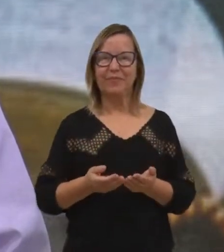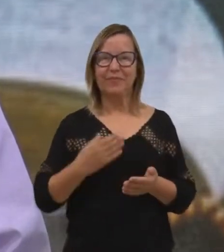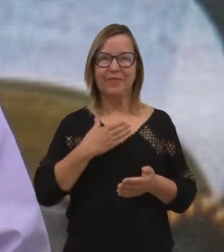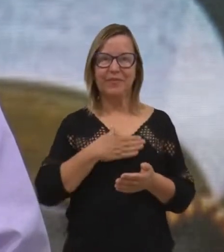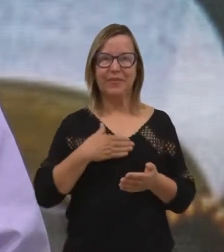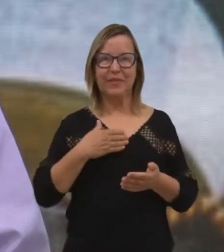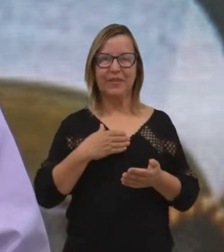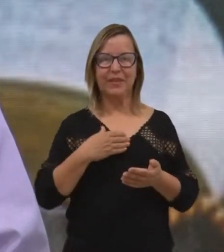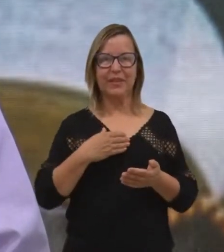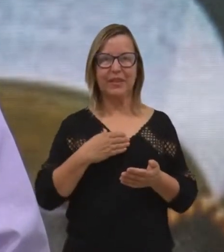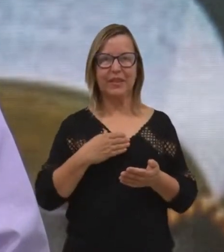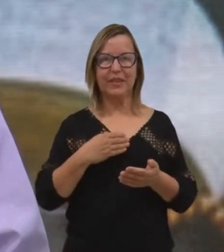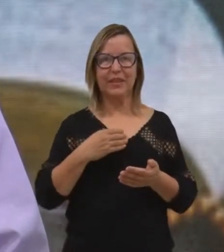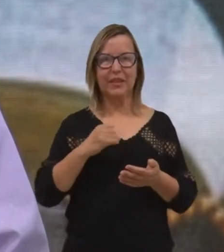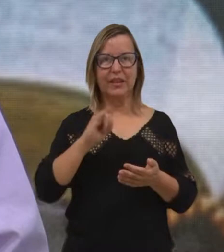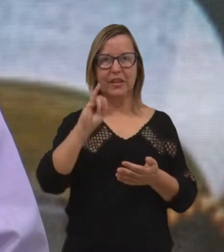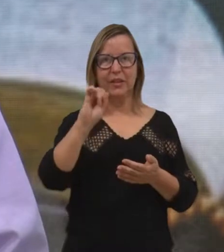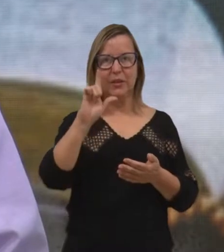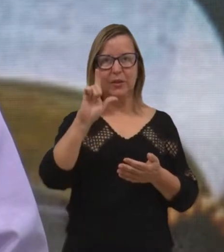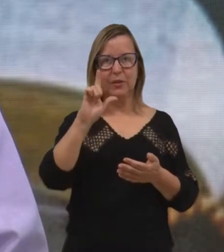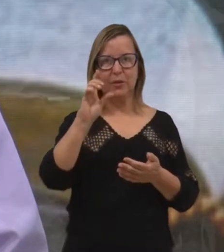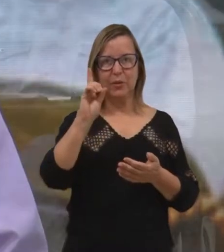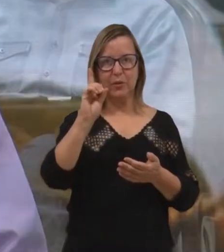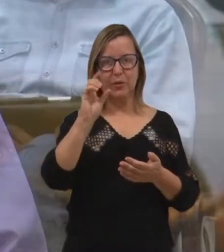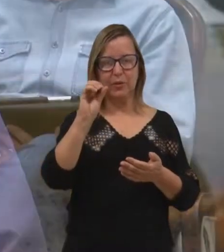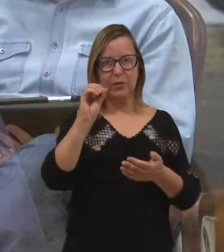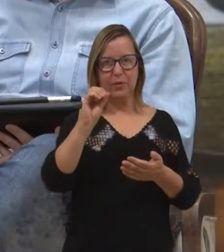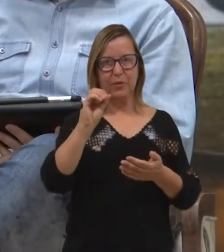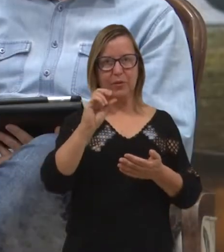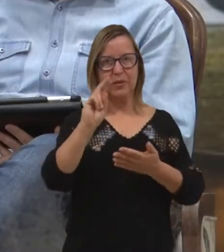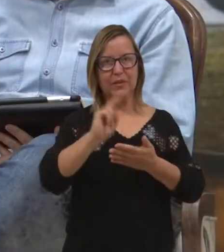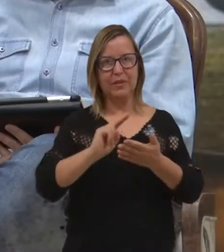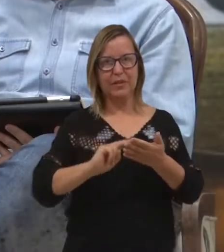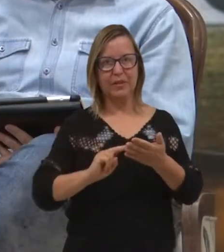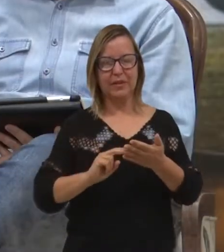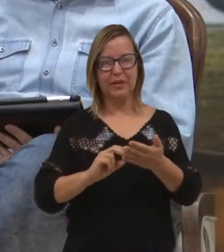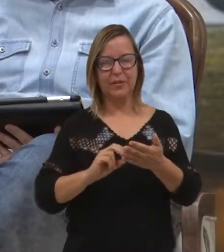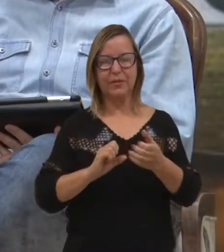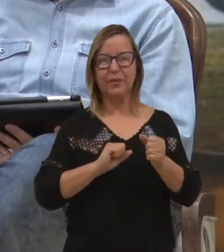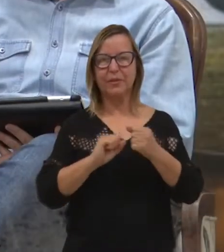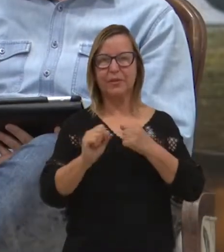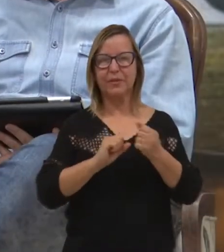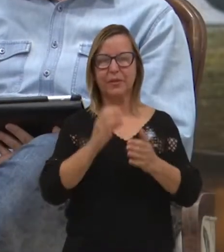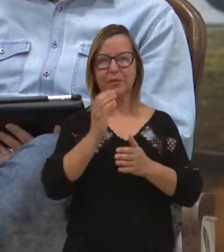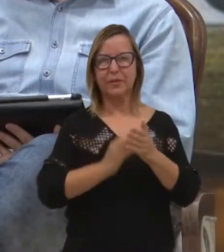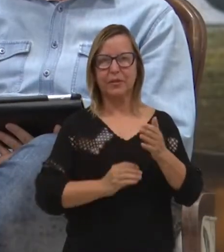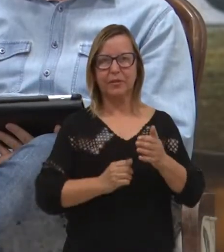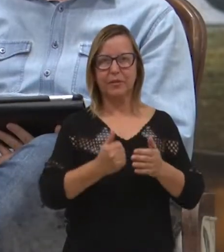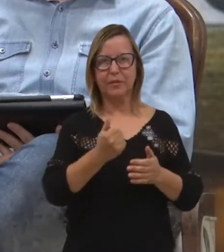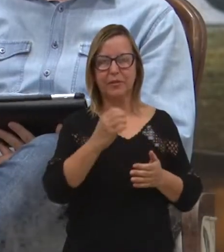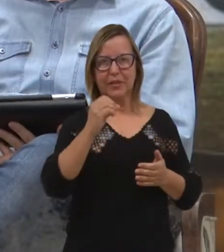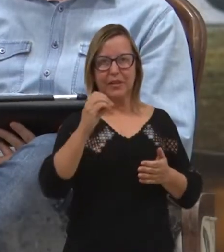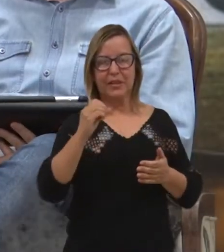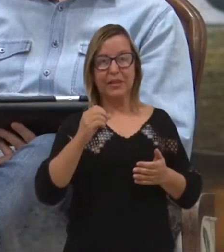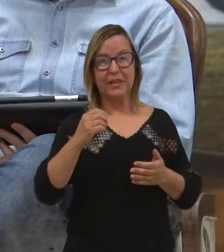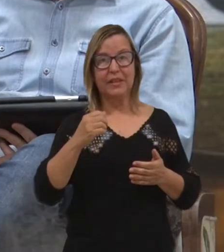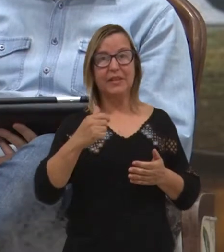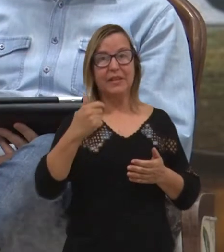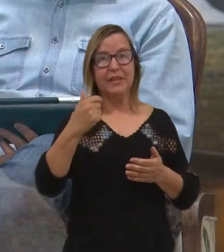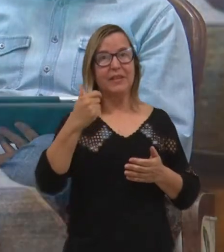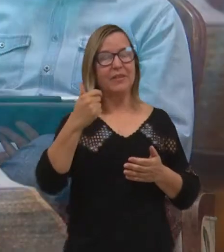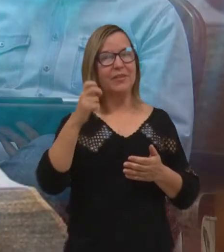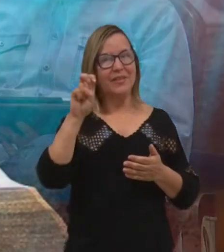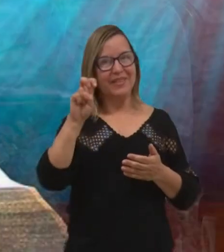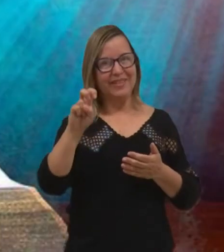o Hildo lesse, por favor, o Salmo 100. São 5 versículos que são muito profundos, né? Okay. Vamos ler.